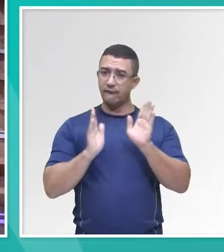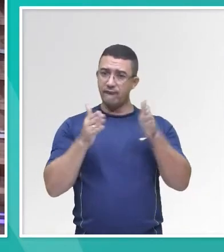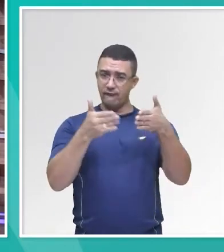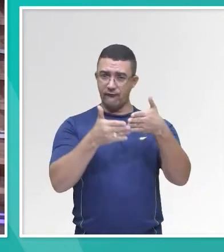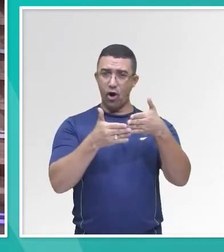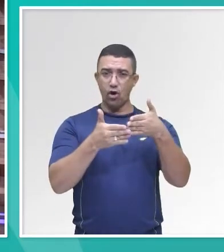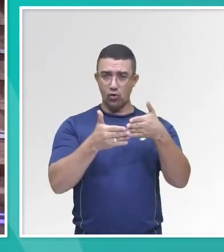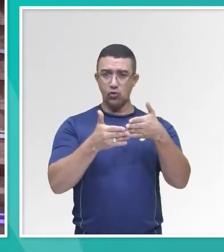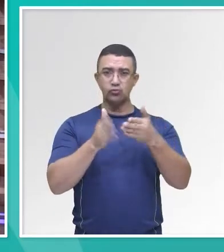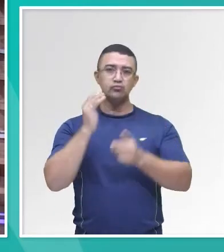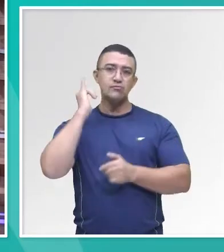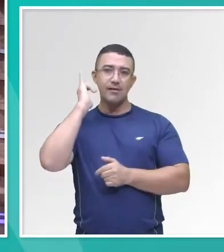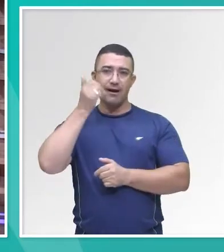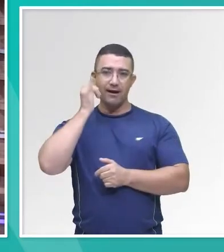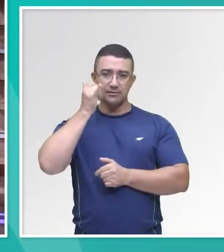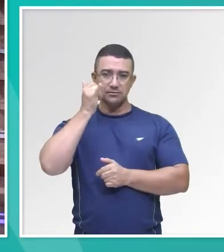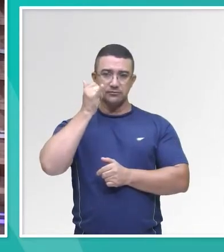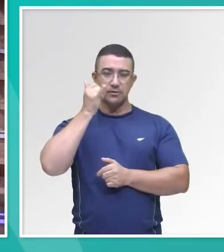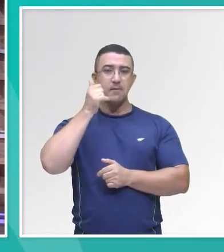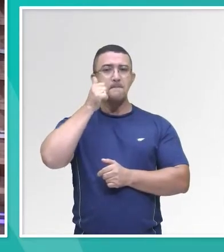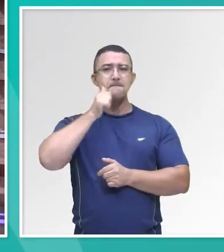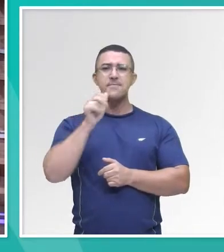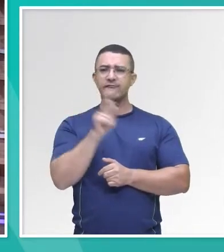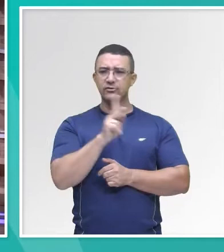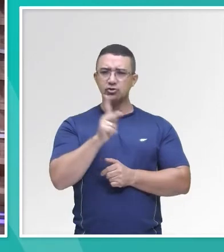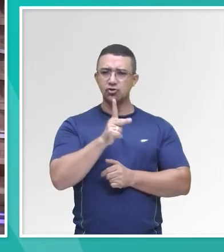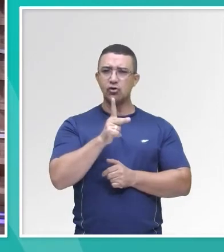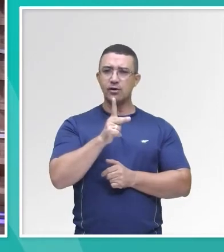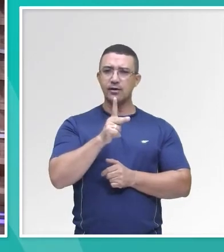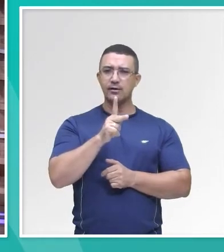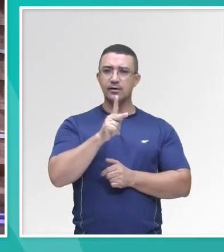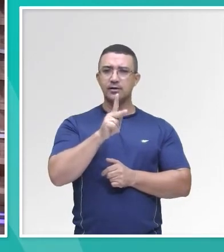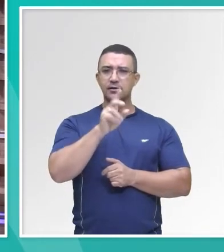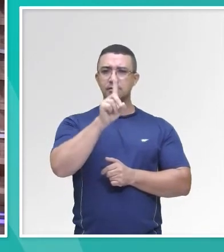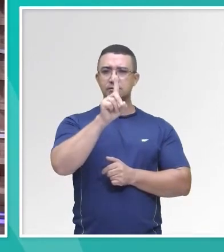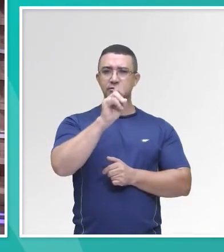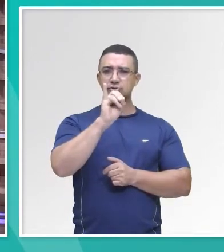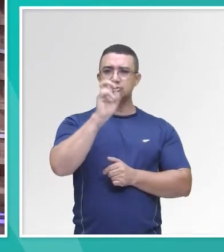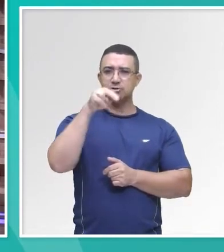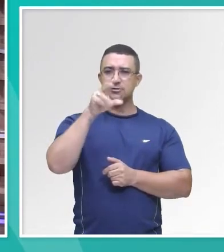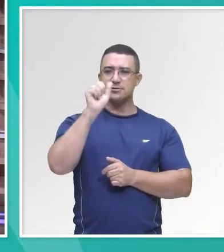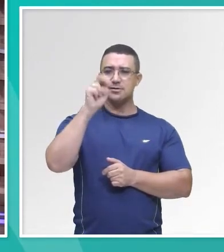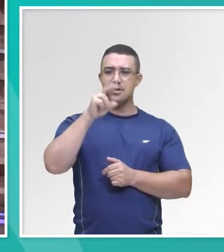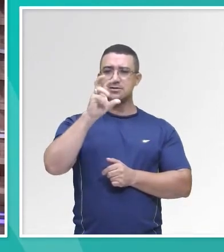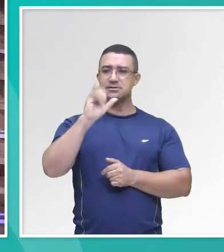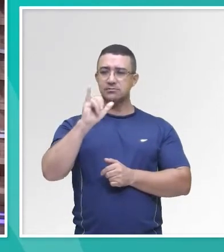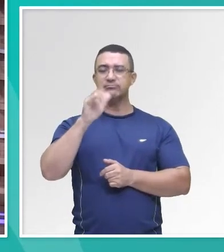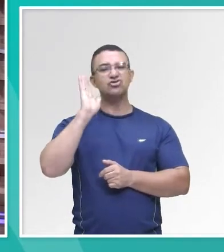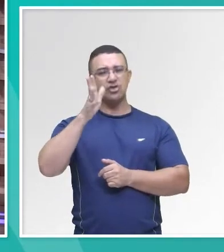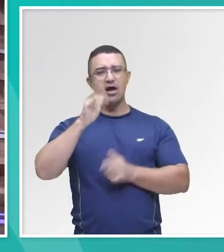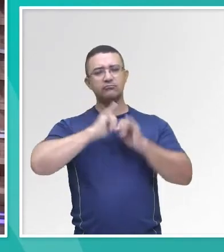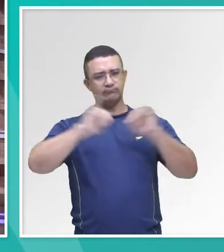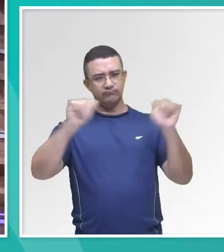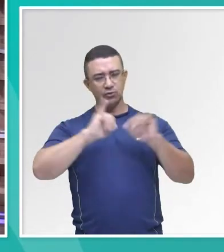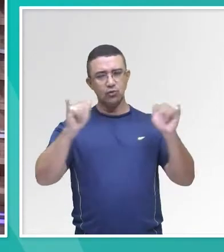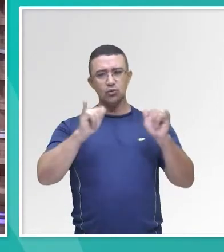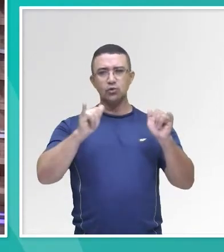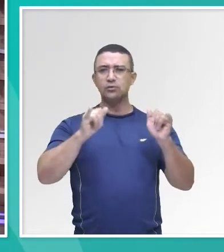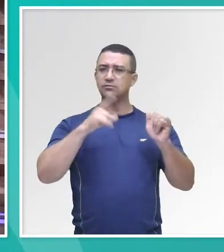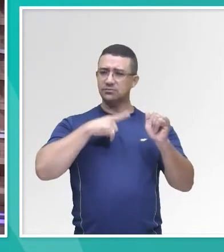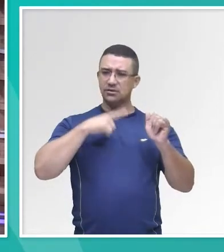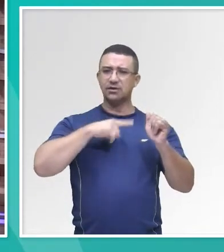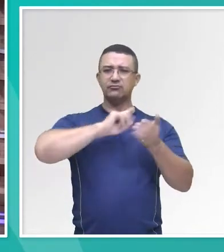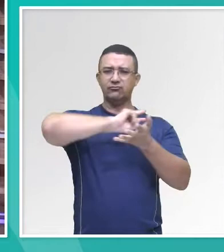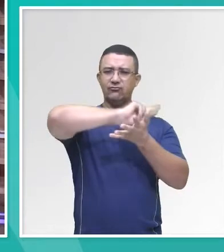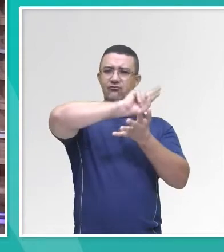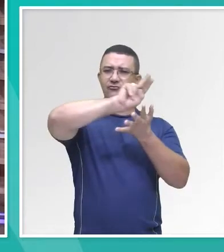muito importante, a professora já falou aqui, a professora Dinanci falou a respeito dos narradores, né? Então, vai ter vários tipos de